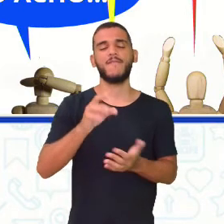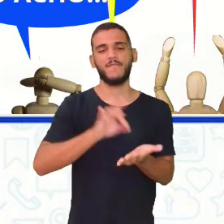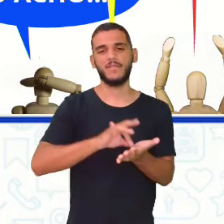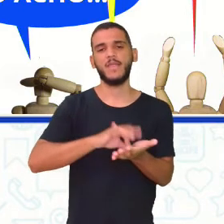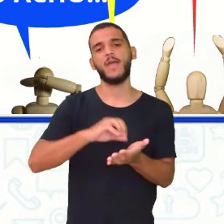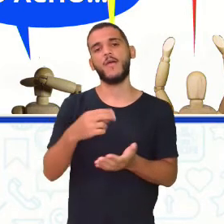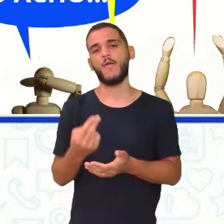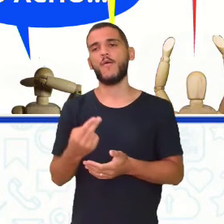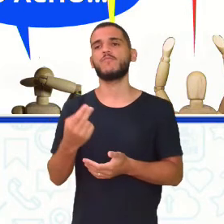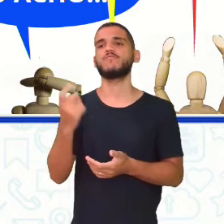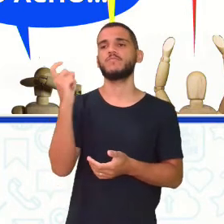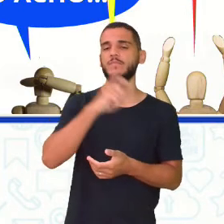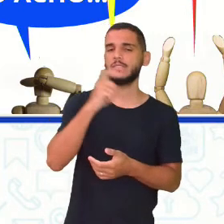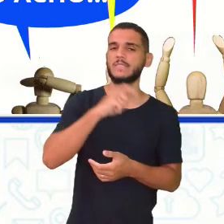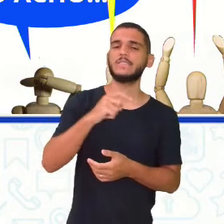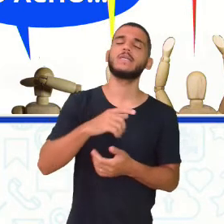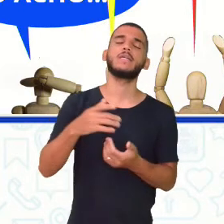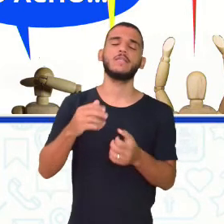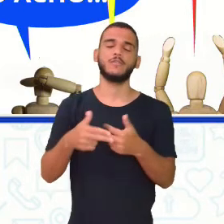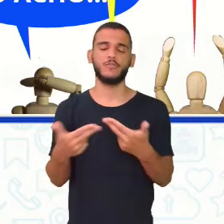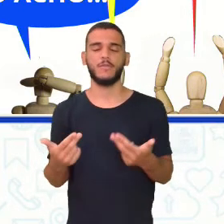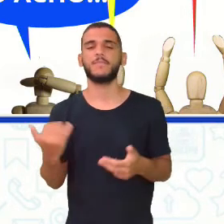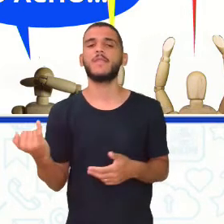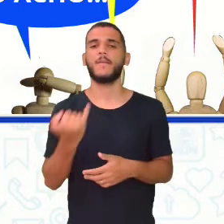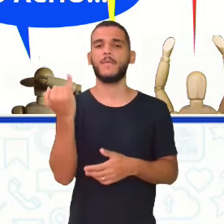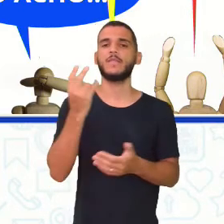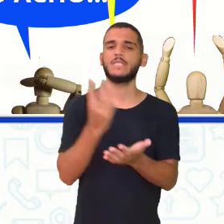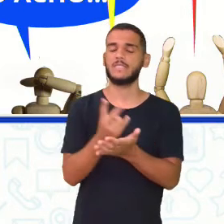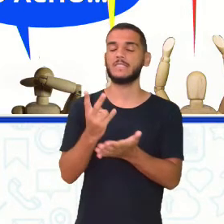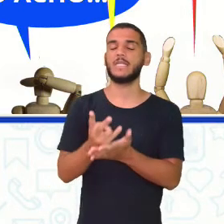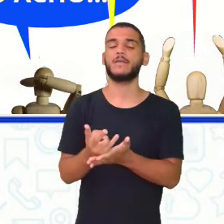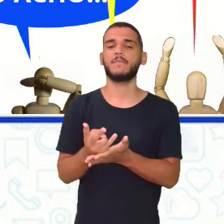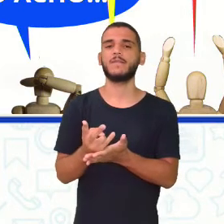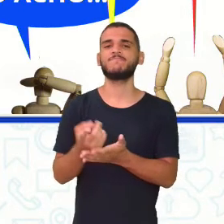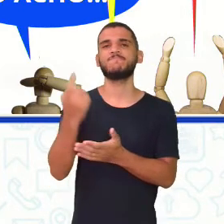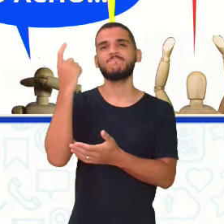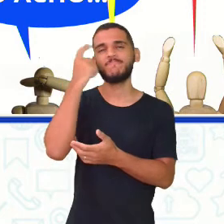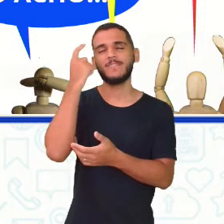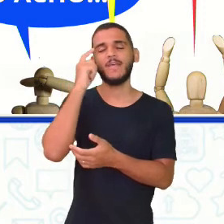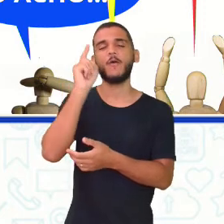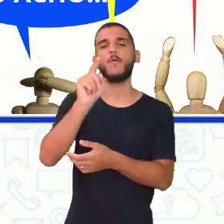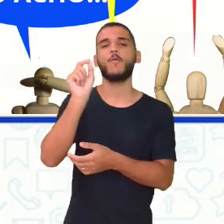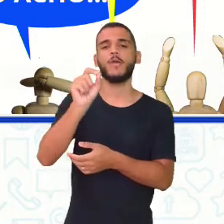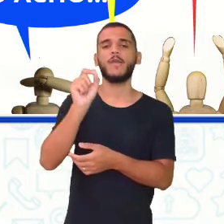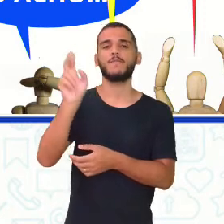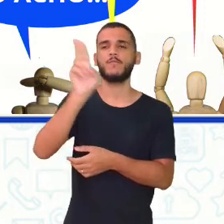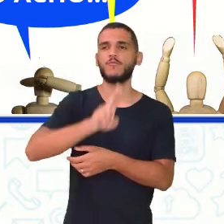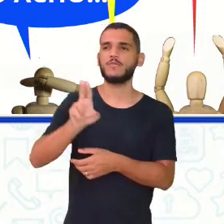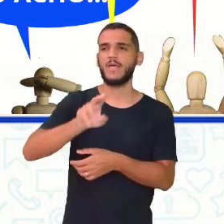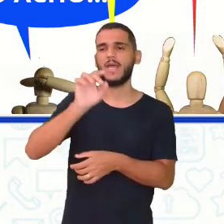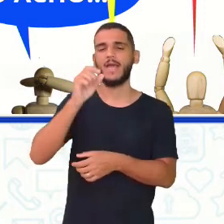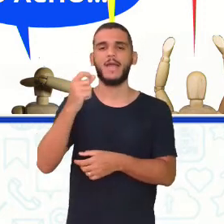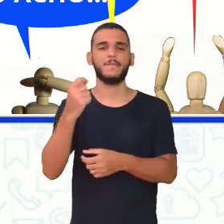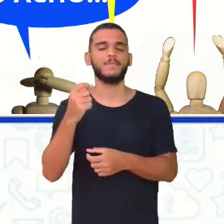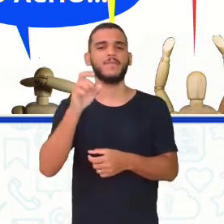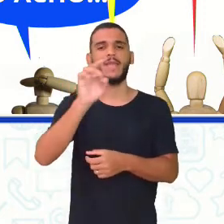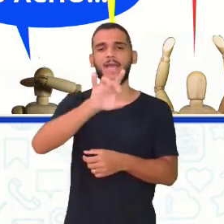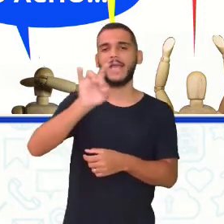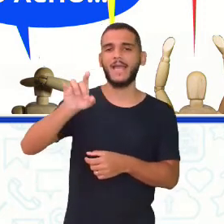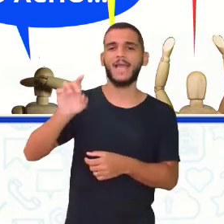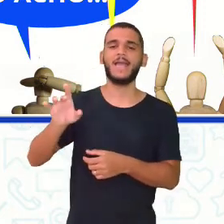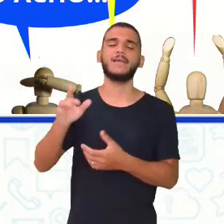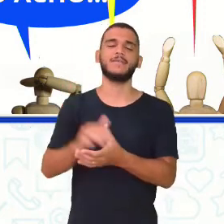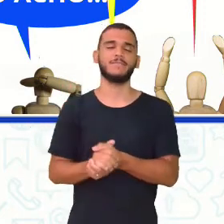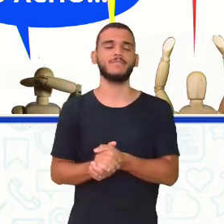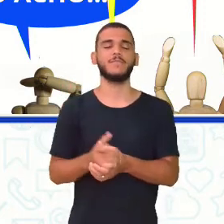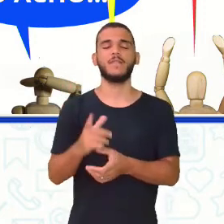fato. O importante é sempre ter em mente quando devemos utilizar cada uma dessas opções, porque a gente faz uso